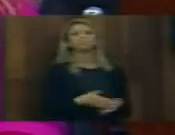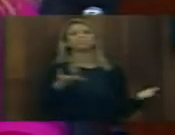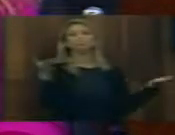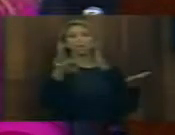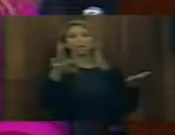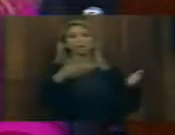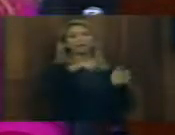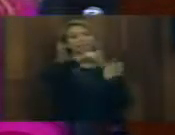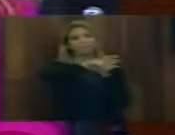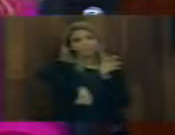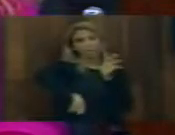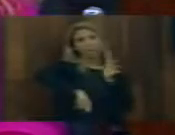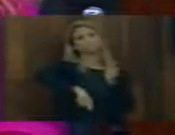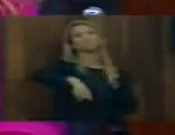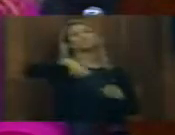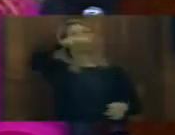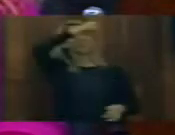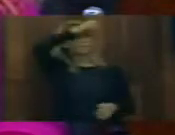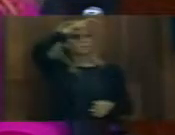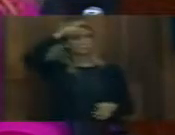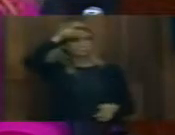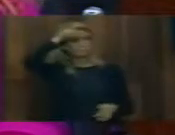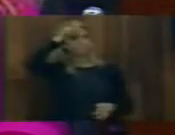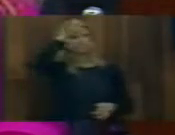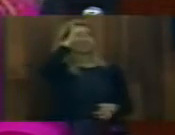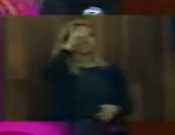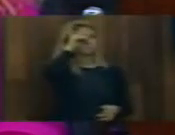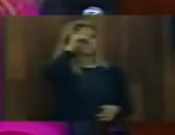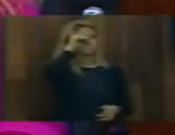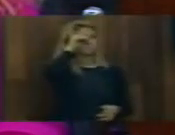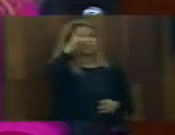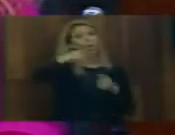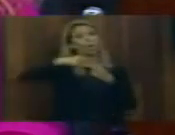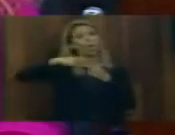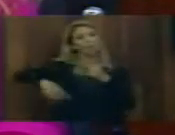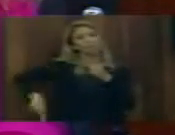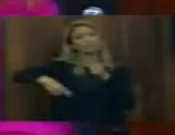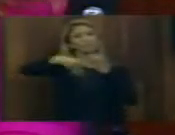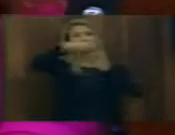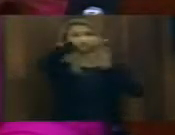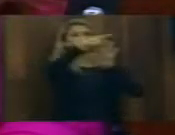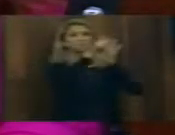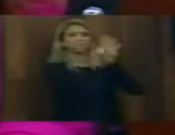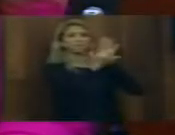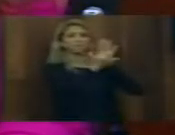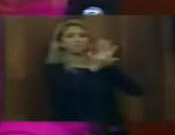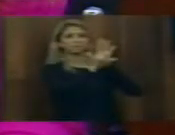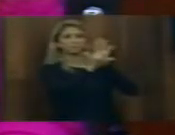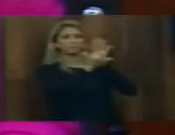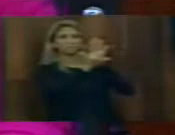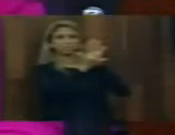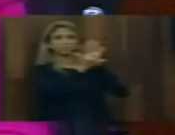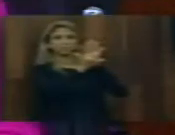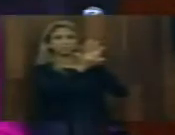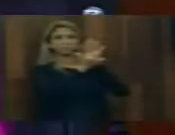0064/2019, Adriano Guilherme de Teves Moreno. Veto total oposto ao projeto de lei.